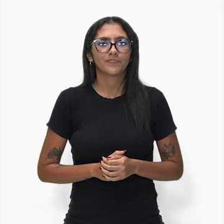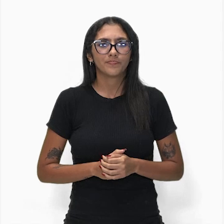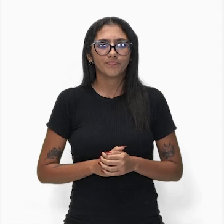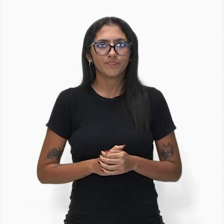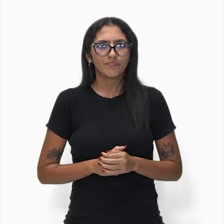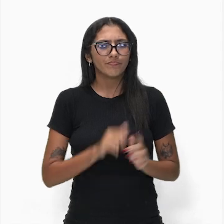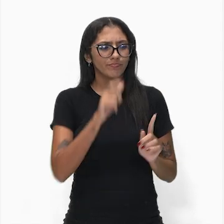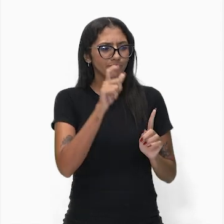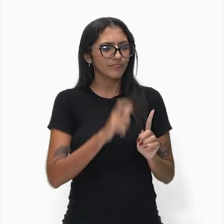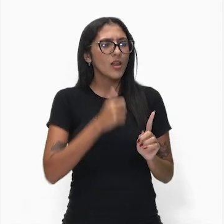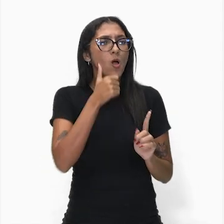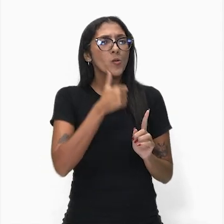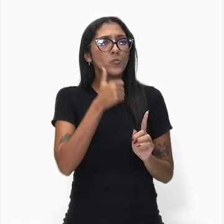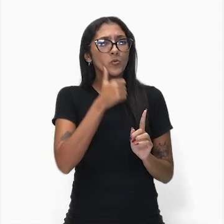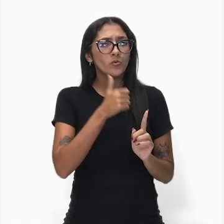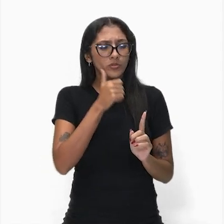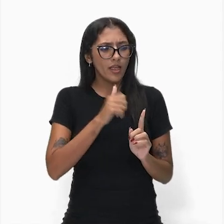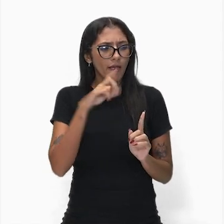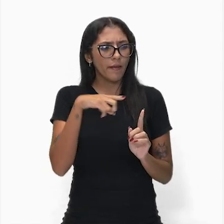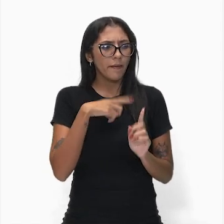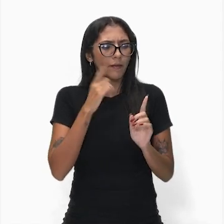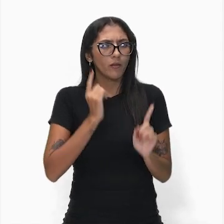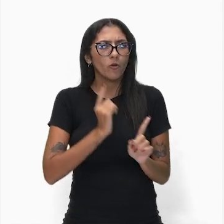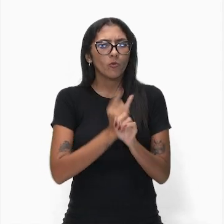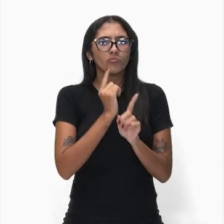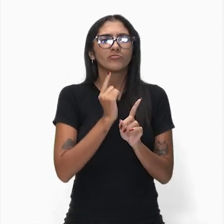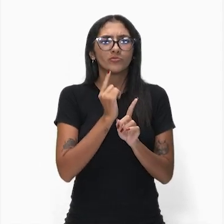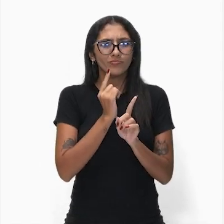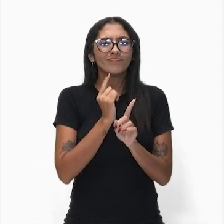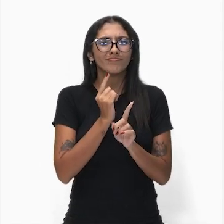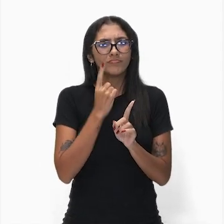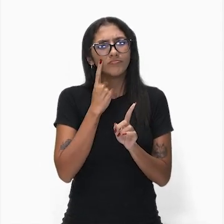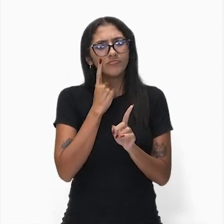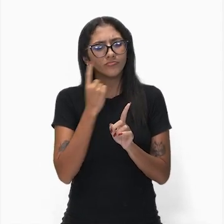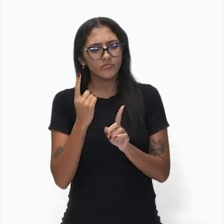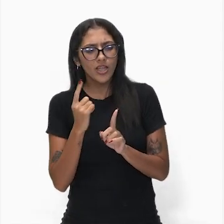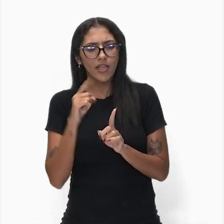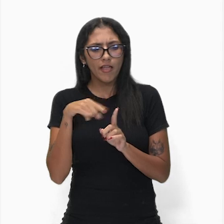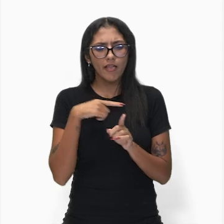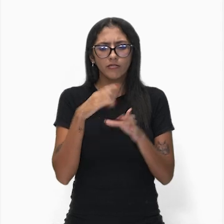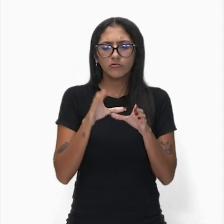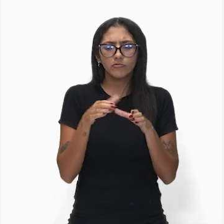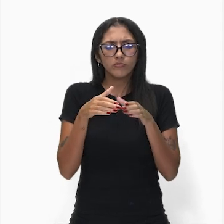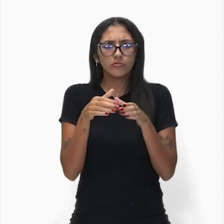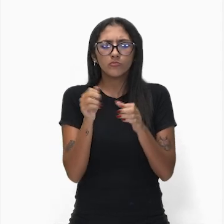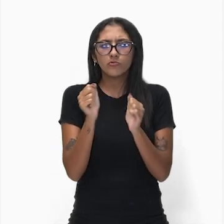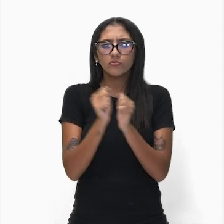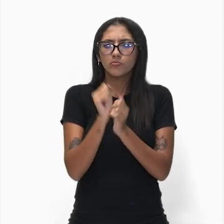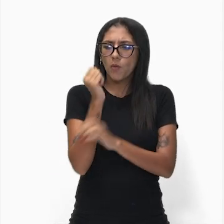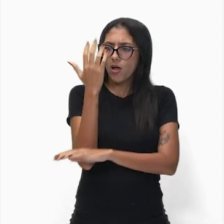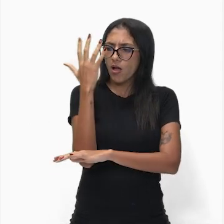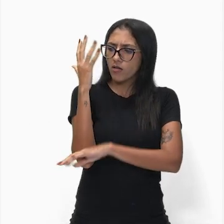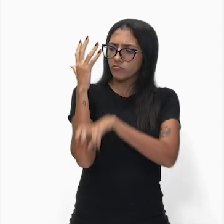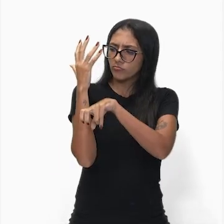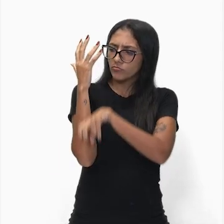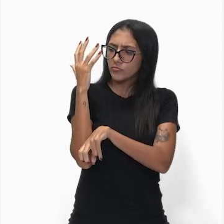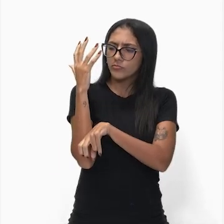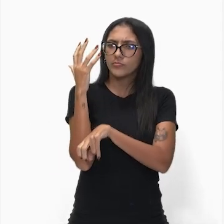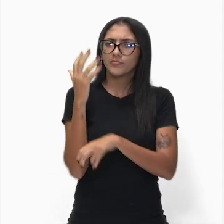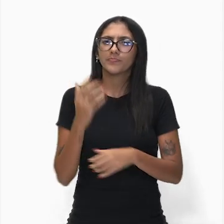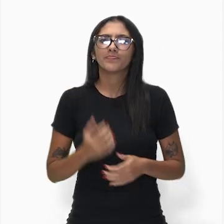Foi Conceição quem o descobriu, sentados pensativamente debaixo do cajueiro. Chico